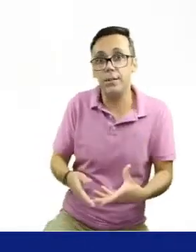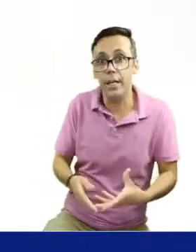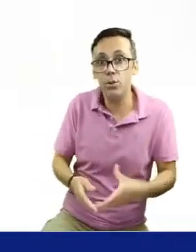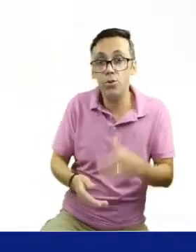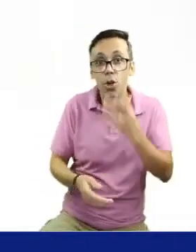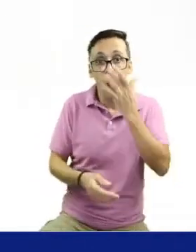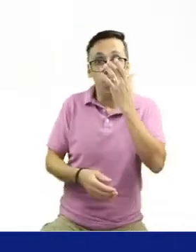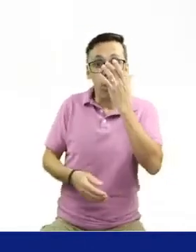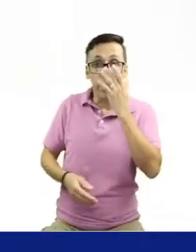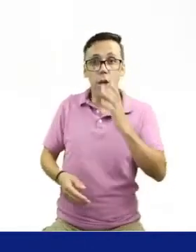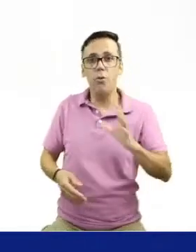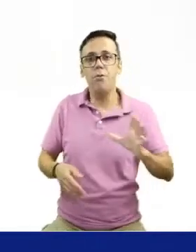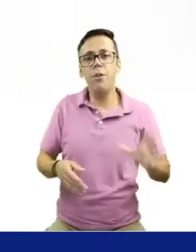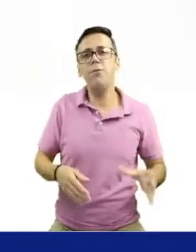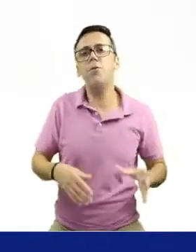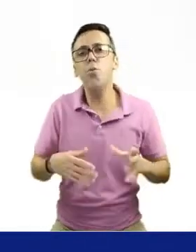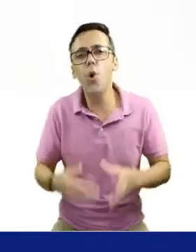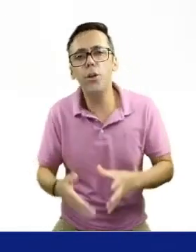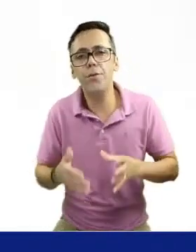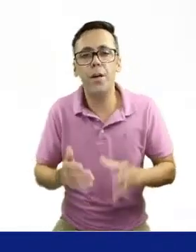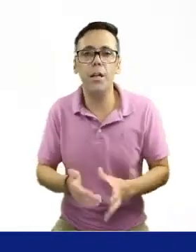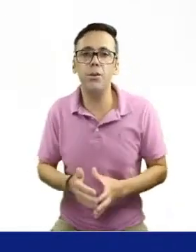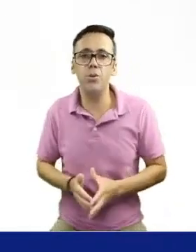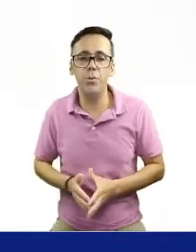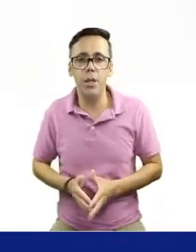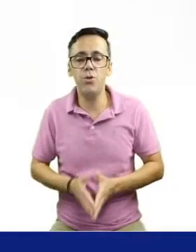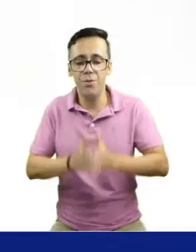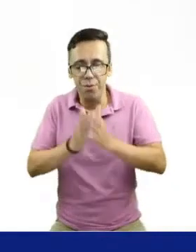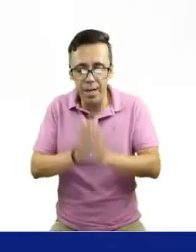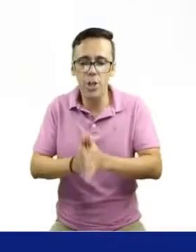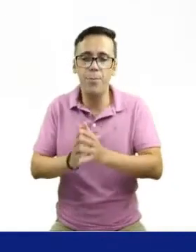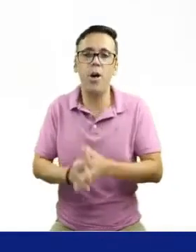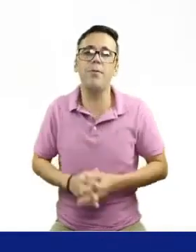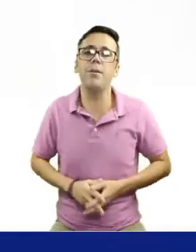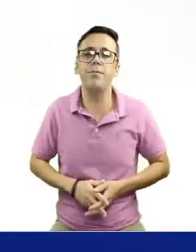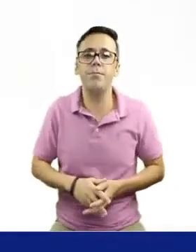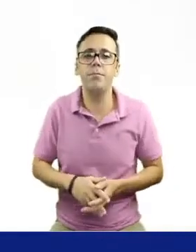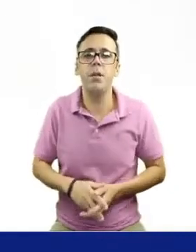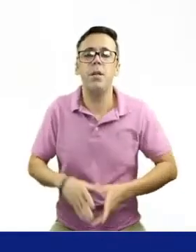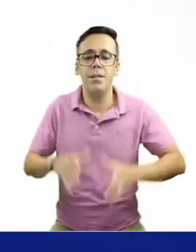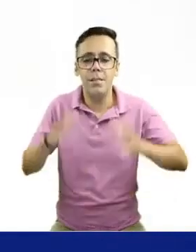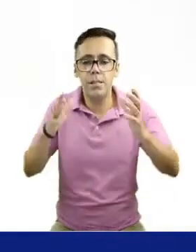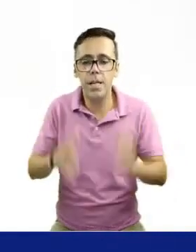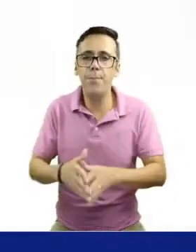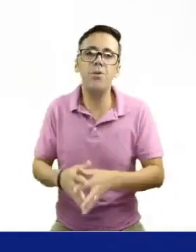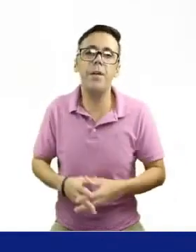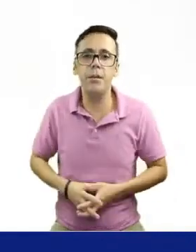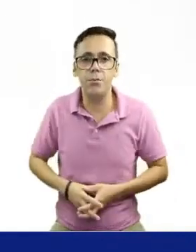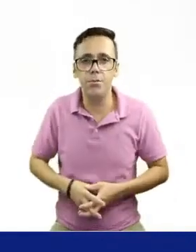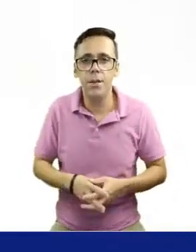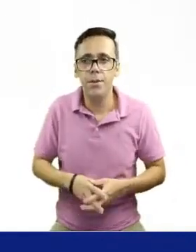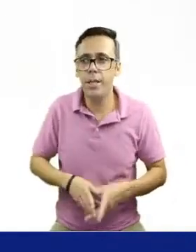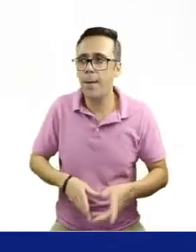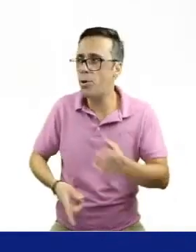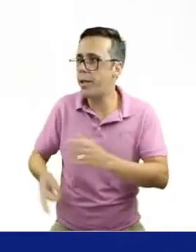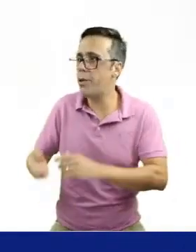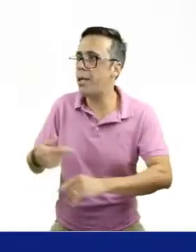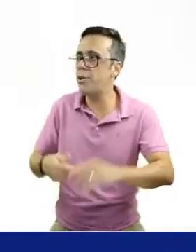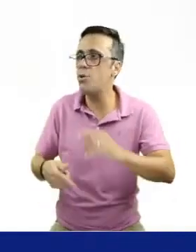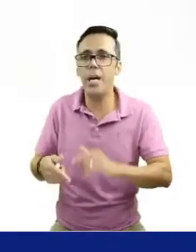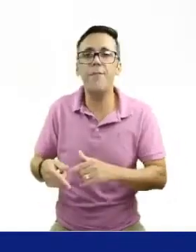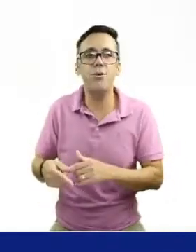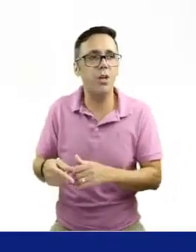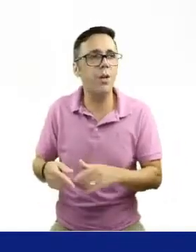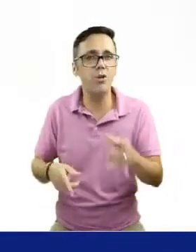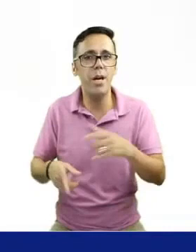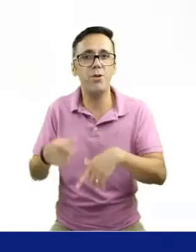ligados fiquem atentos porque eu vivo muito falando sobre isso fecha a prova é 100 porcento daqui a